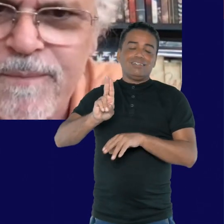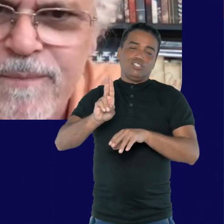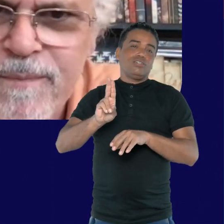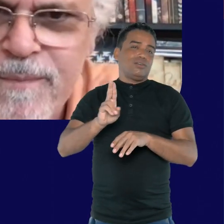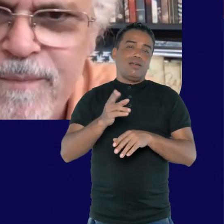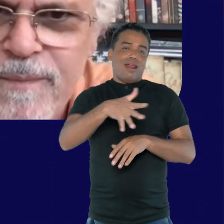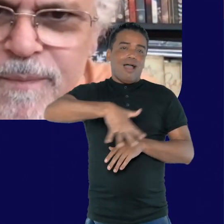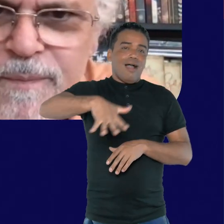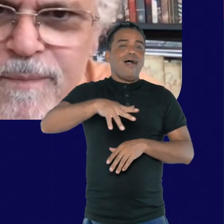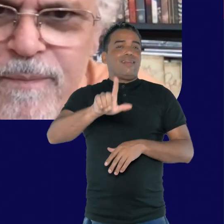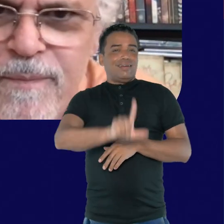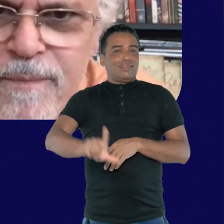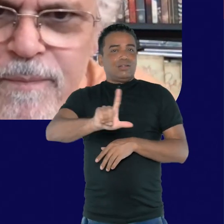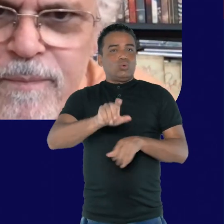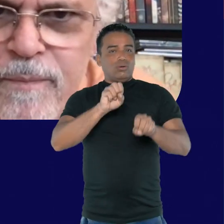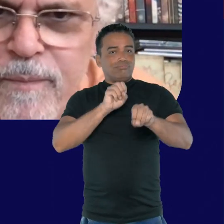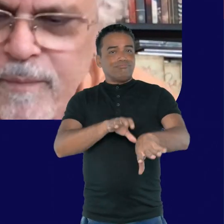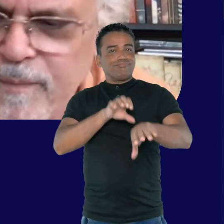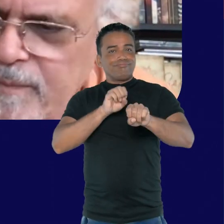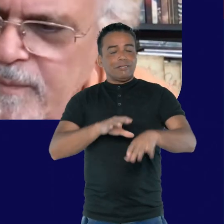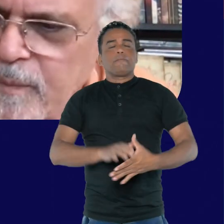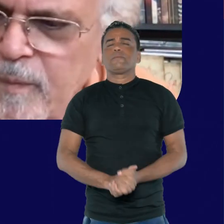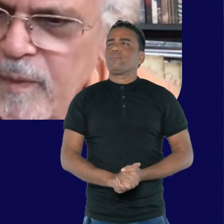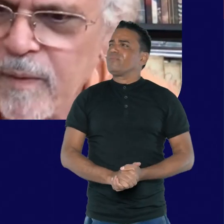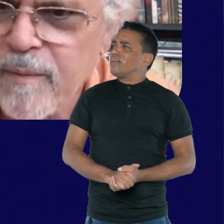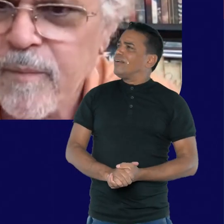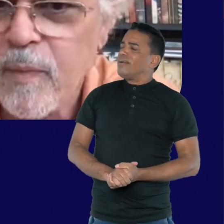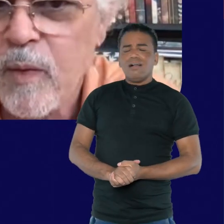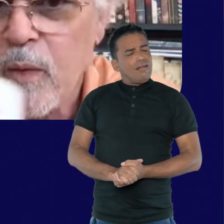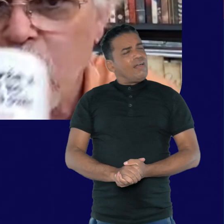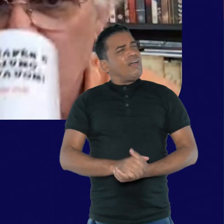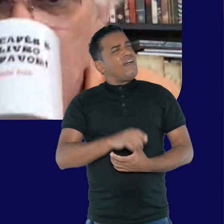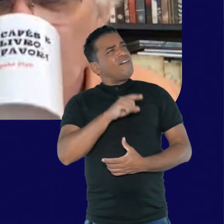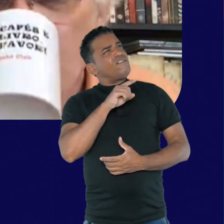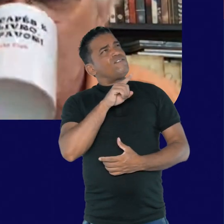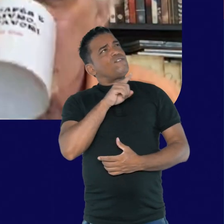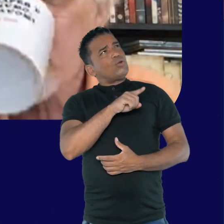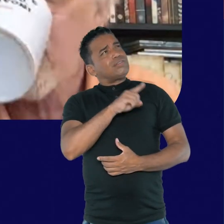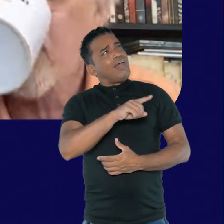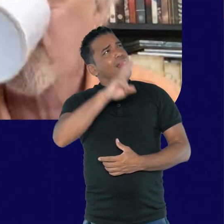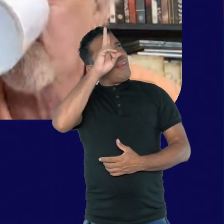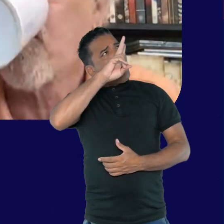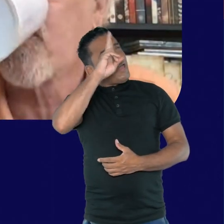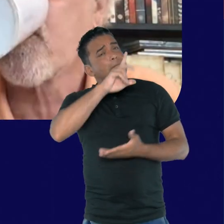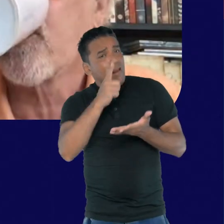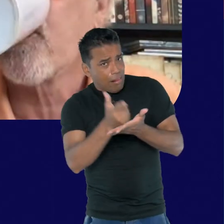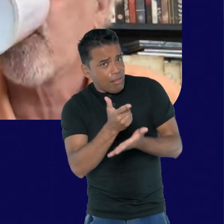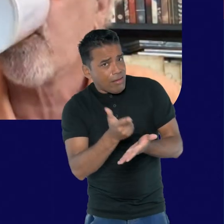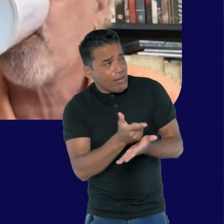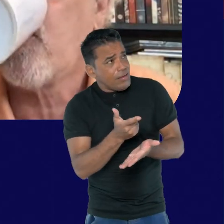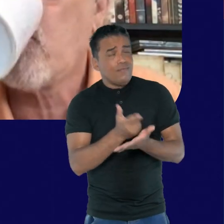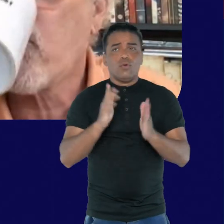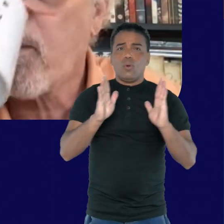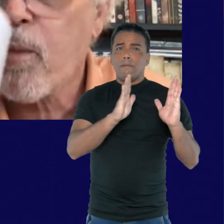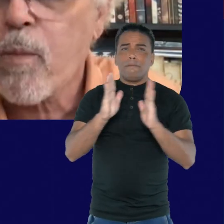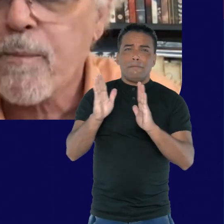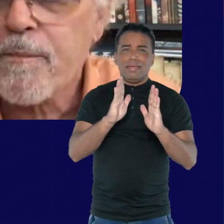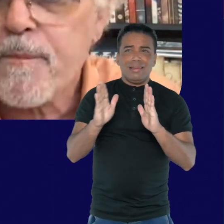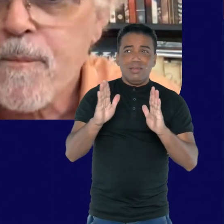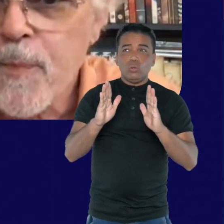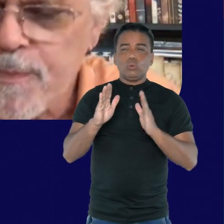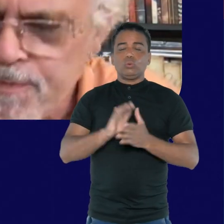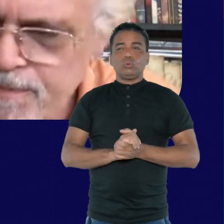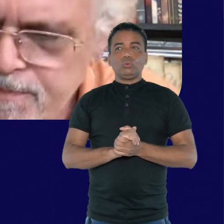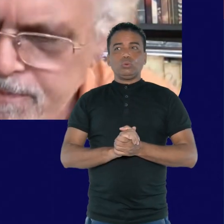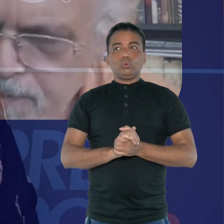literatura. E você lembra de livros desse período em que o bichinho da